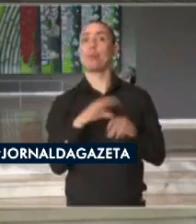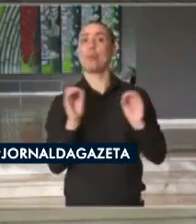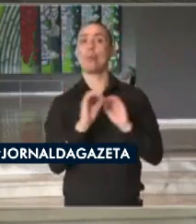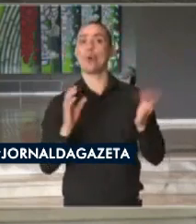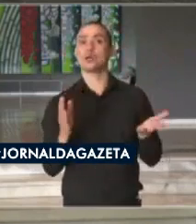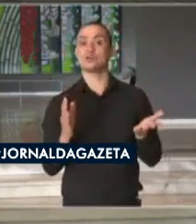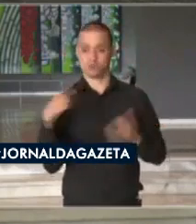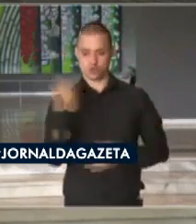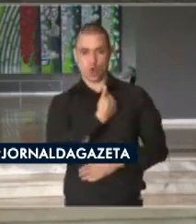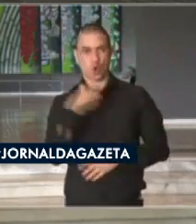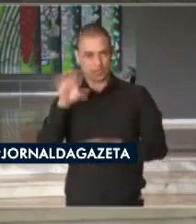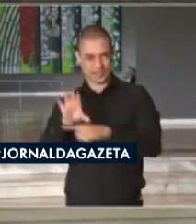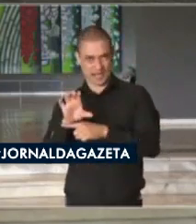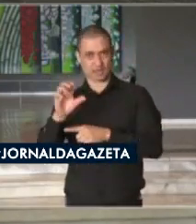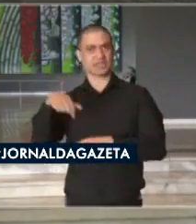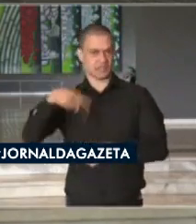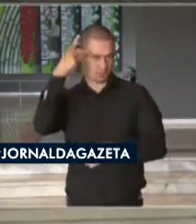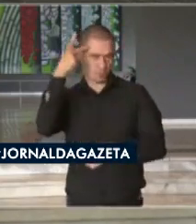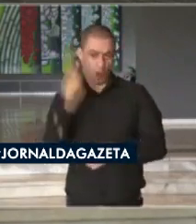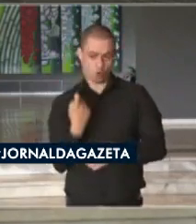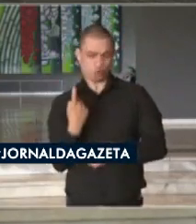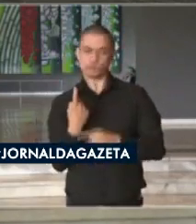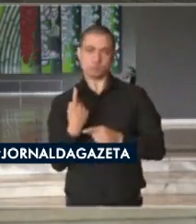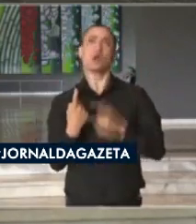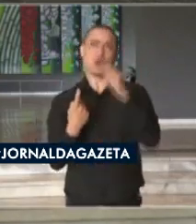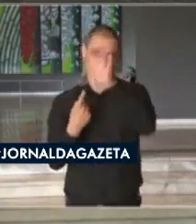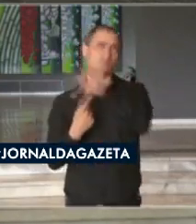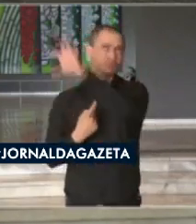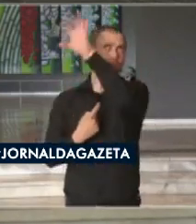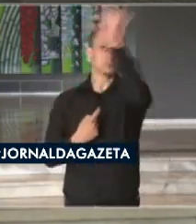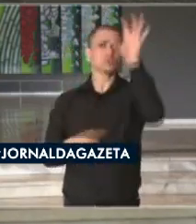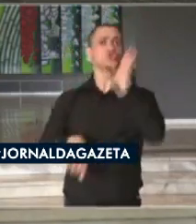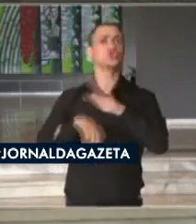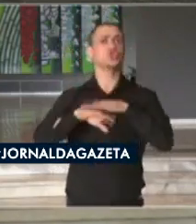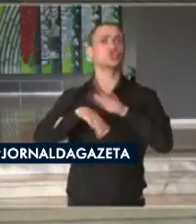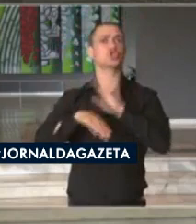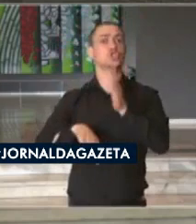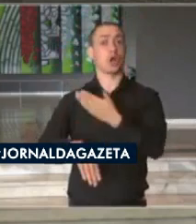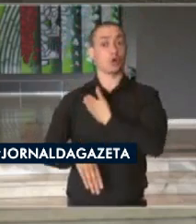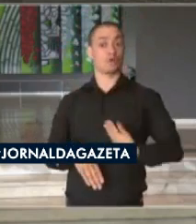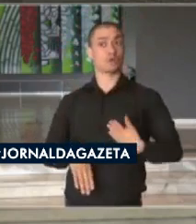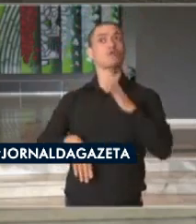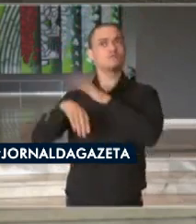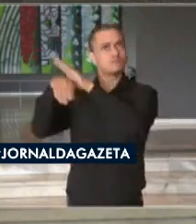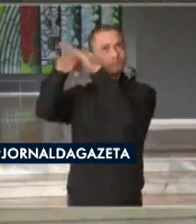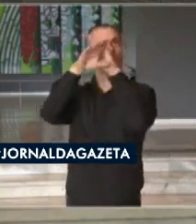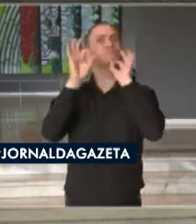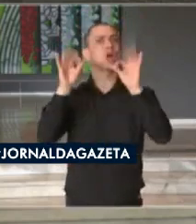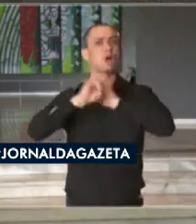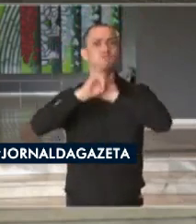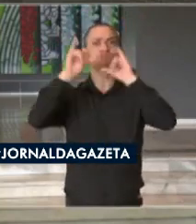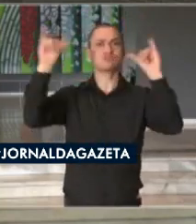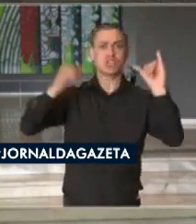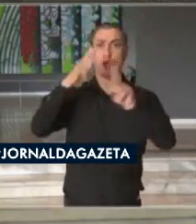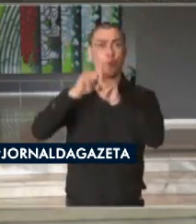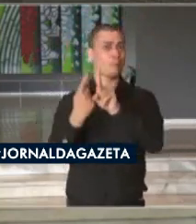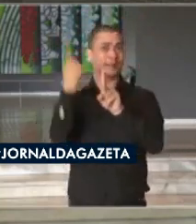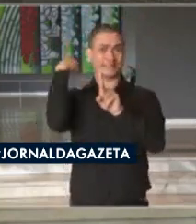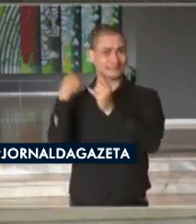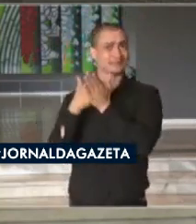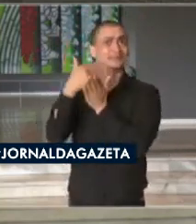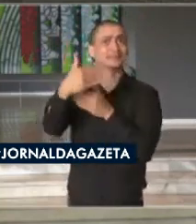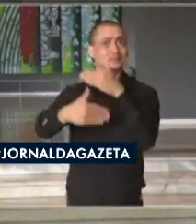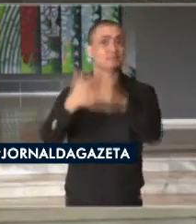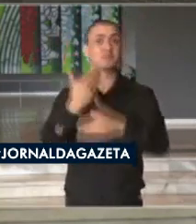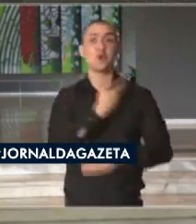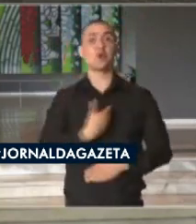razão para que estados brasileiros na são paulo não é o único estejam fazendo isso de maneira dedicada a mais de um mês e